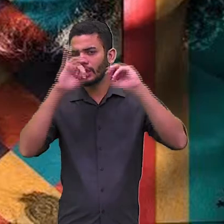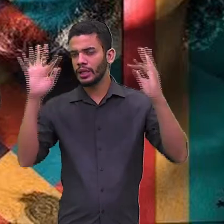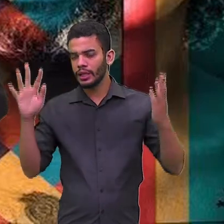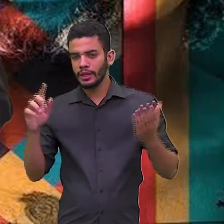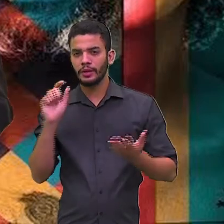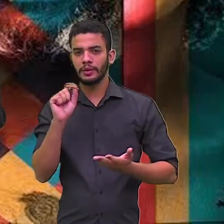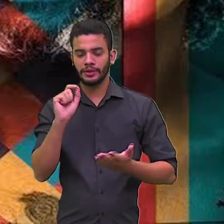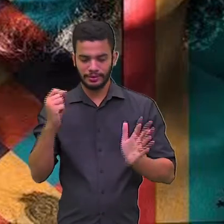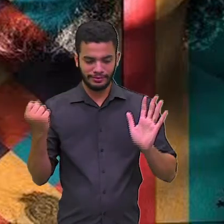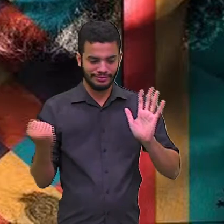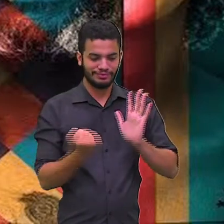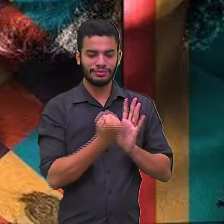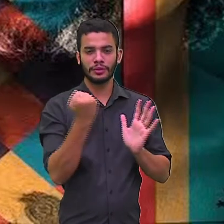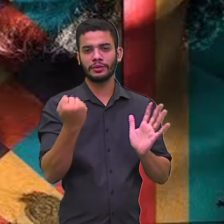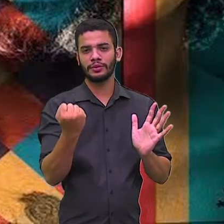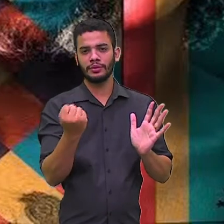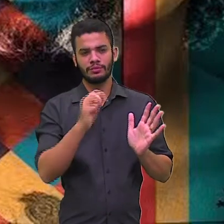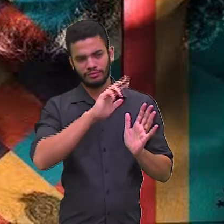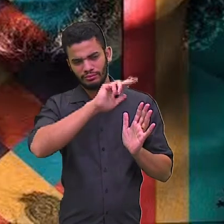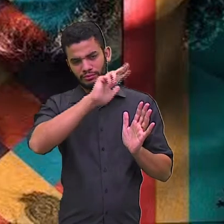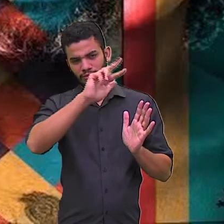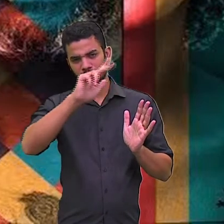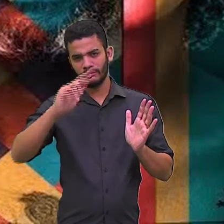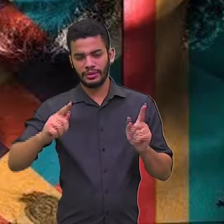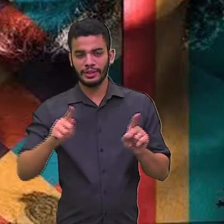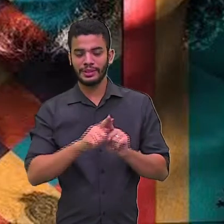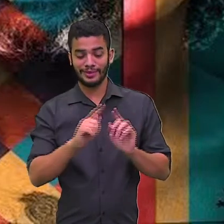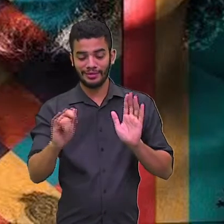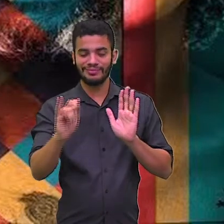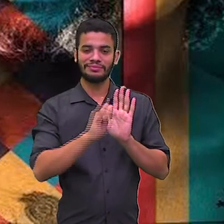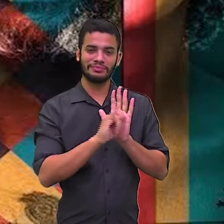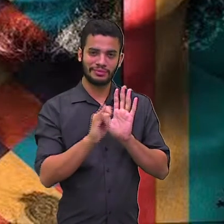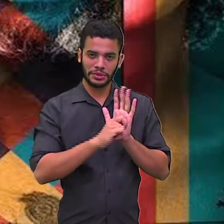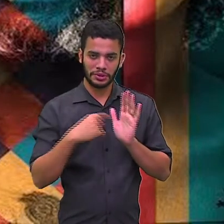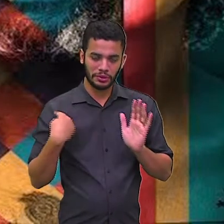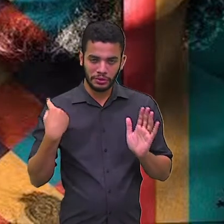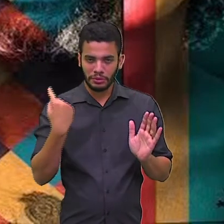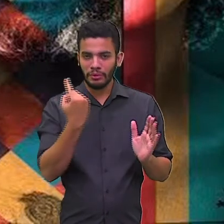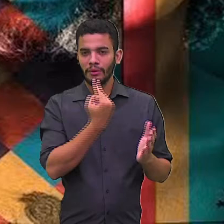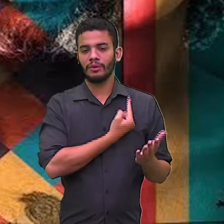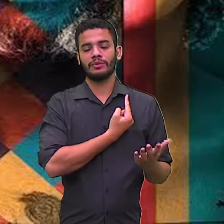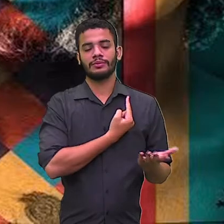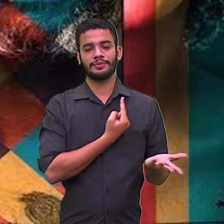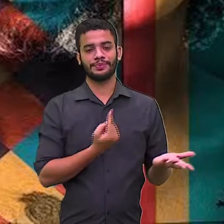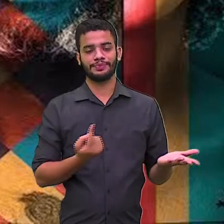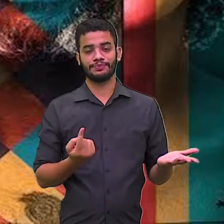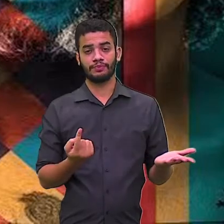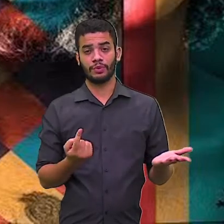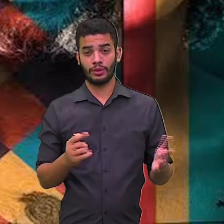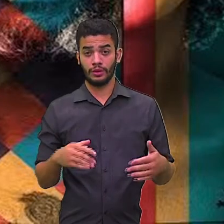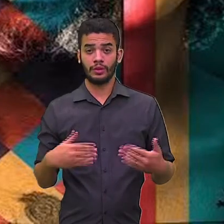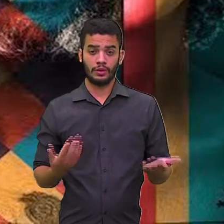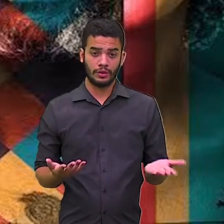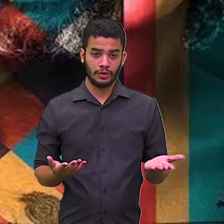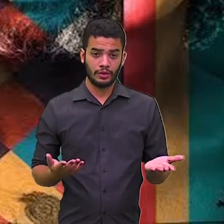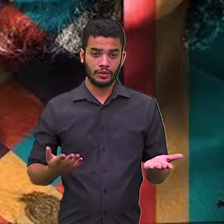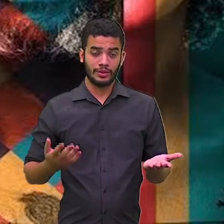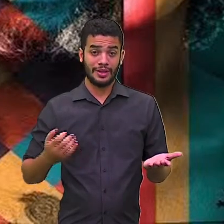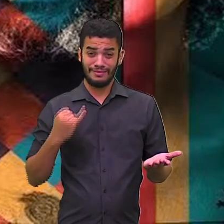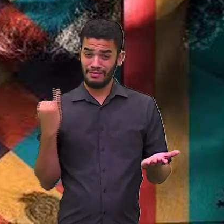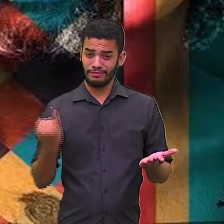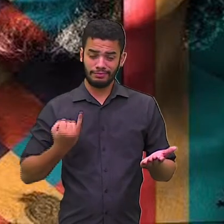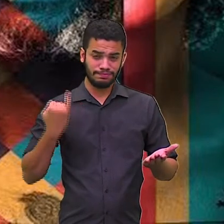os patrimônios, as nossas identidades, né? A nossa identidade. Então, por isso que é